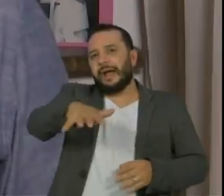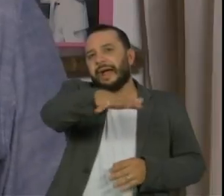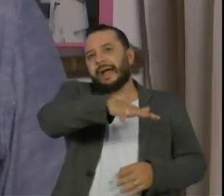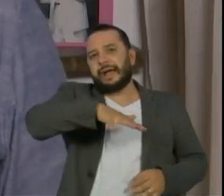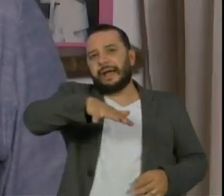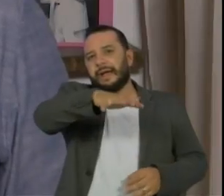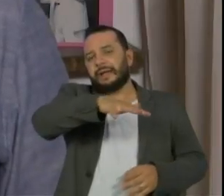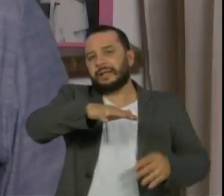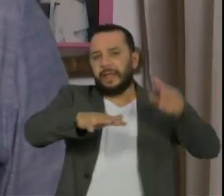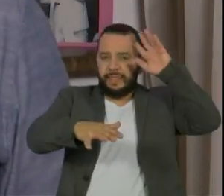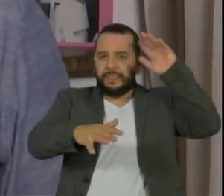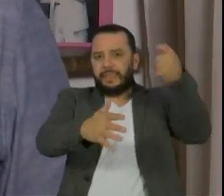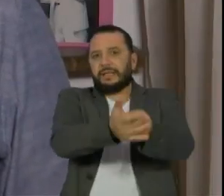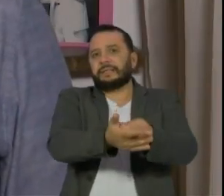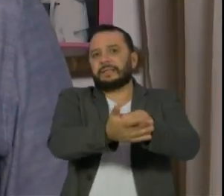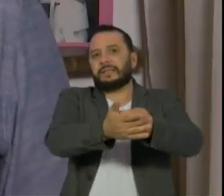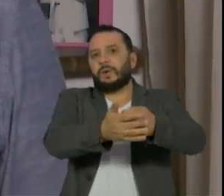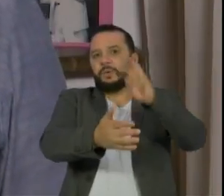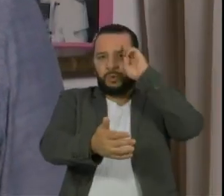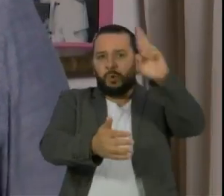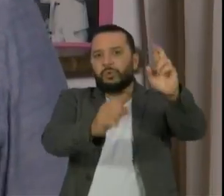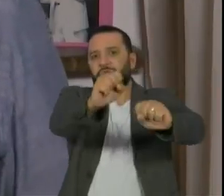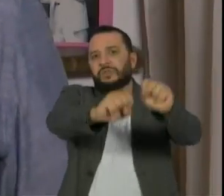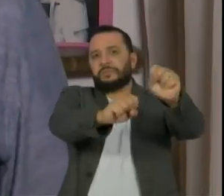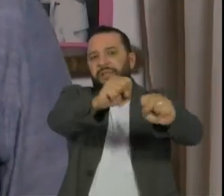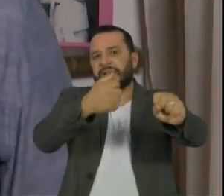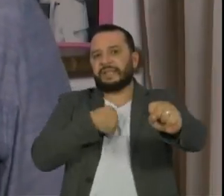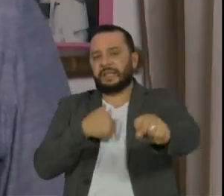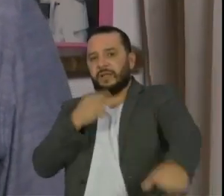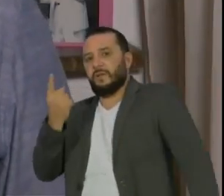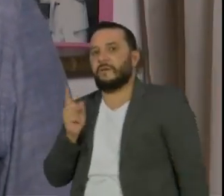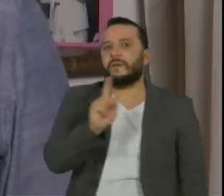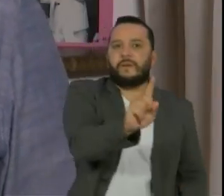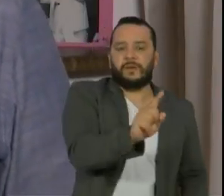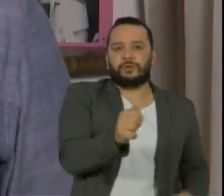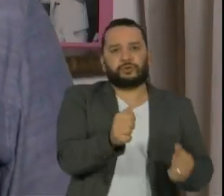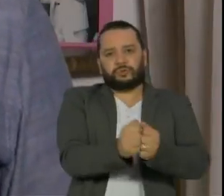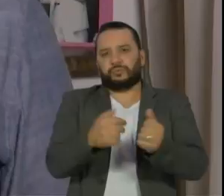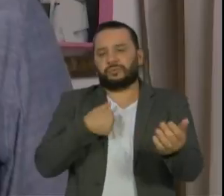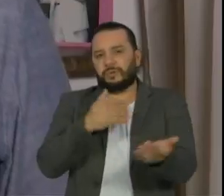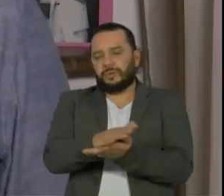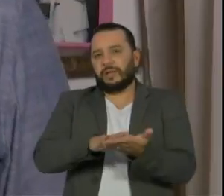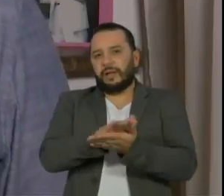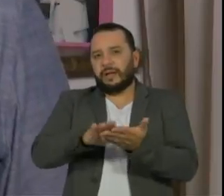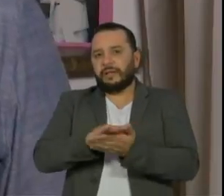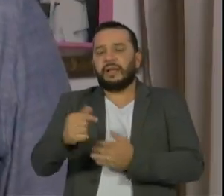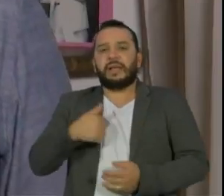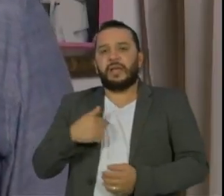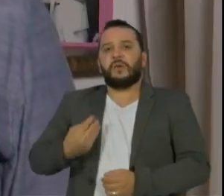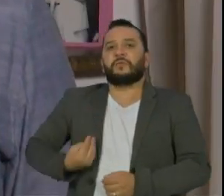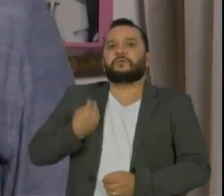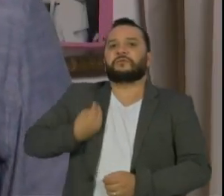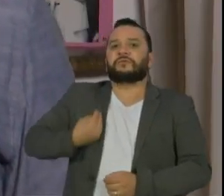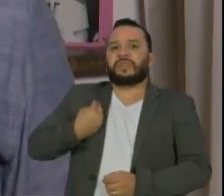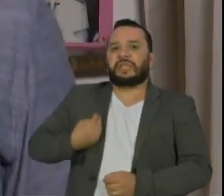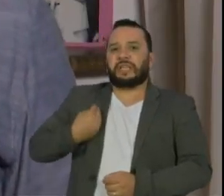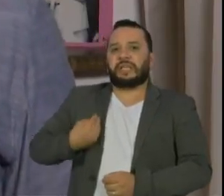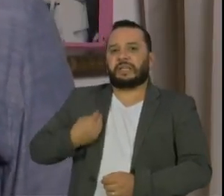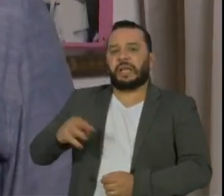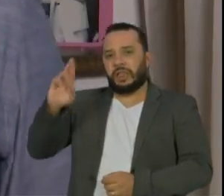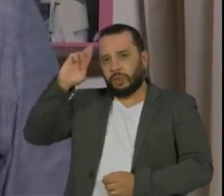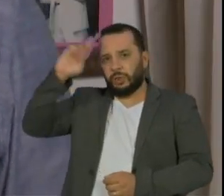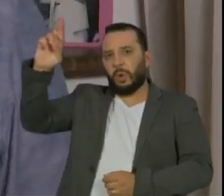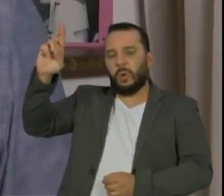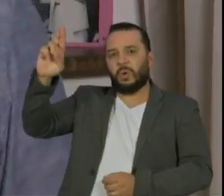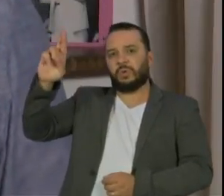distante das decisões executivas, eu nunca ocupei um cargo executivo e nunca quis uma vida executiva, né? Como o Márcio estava